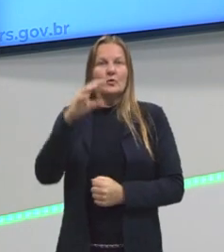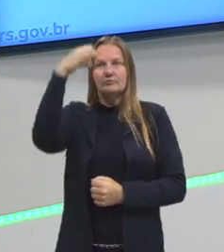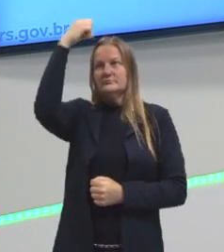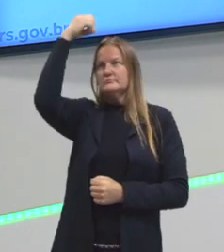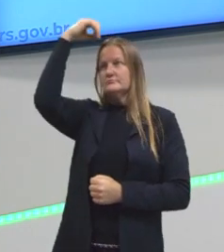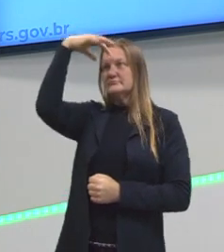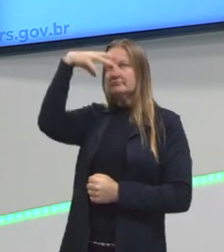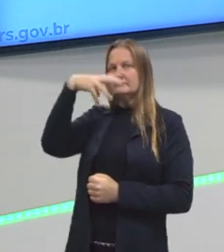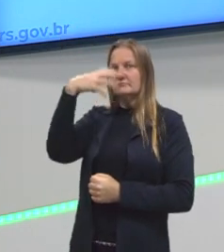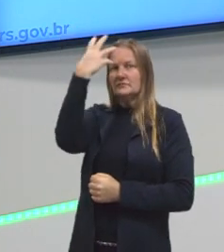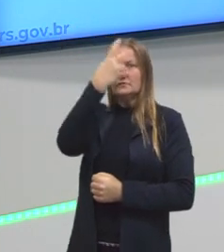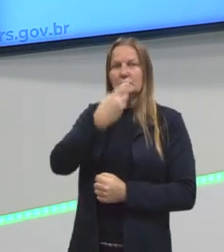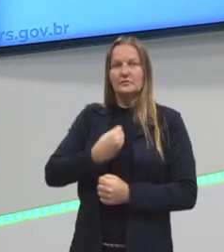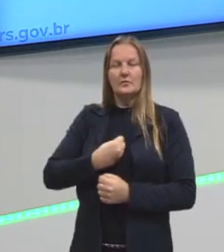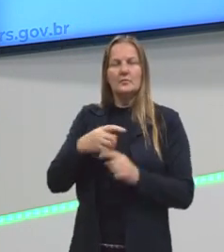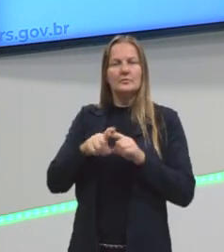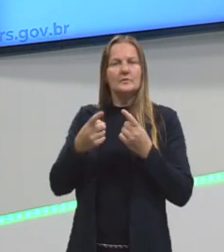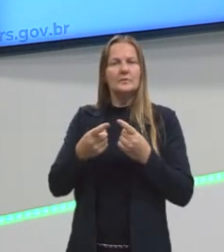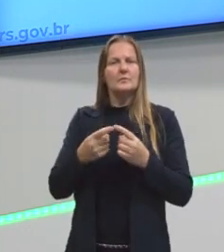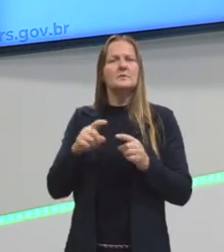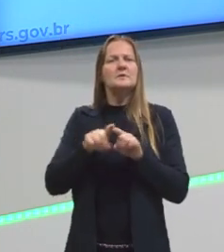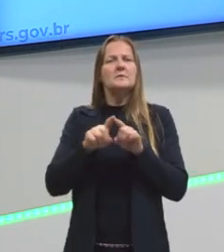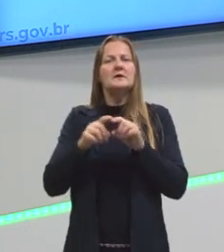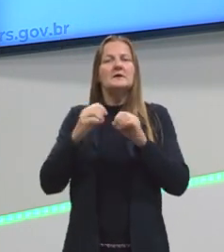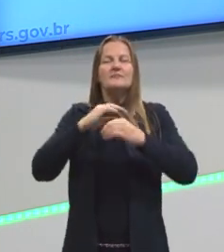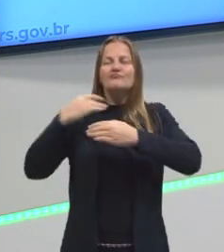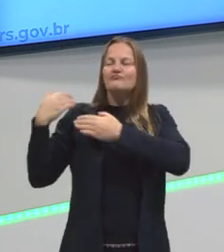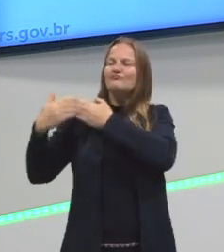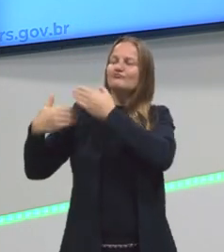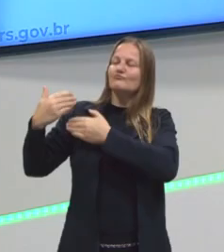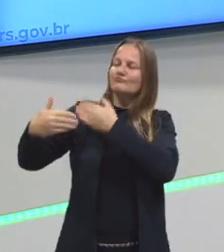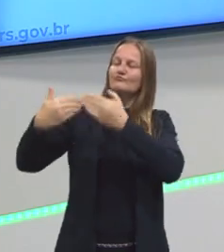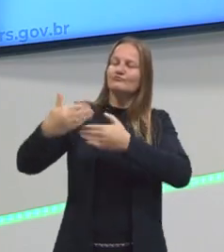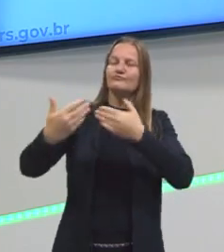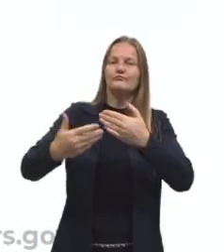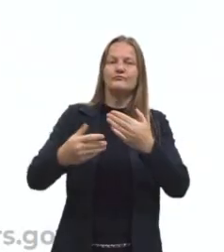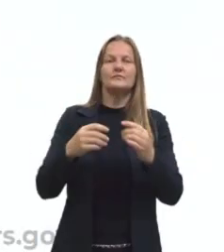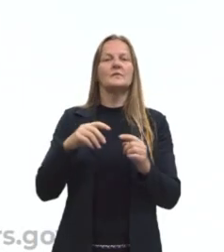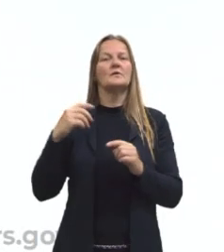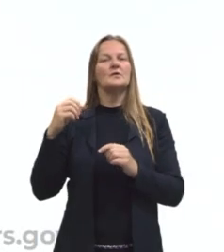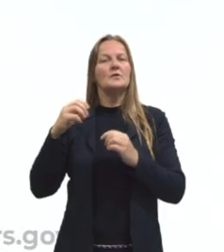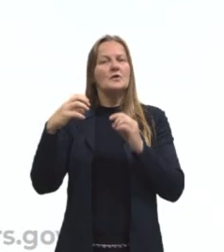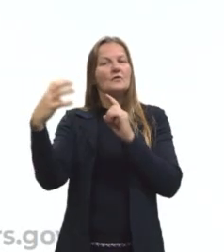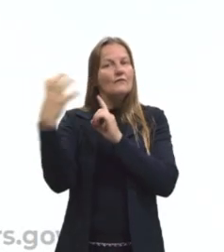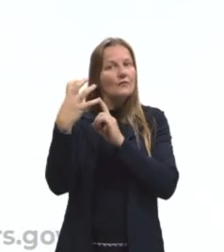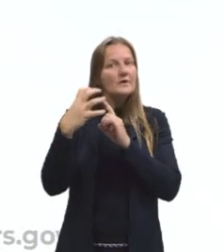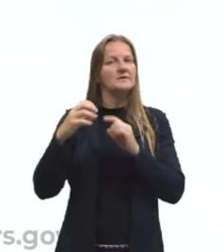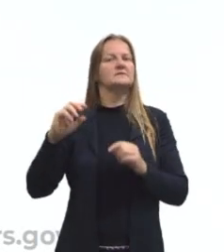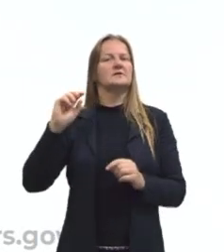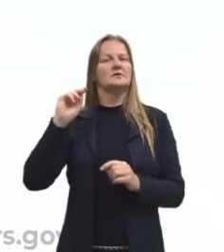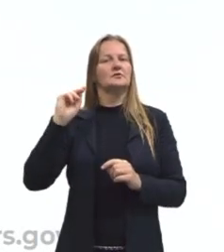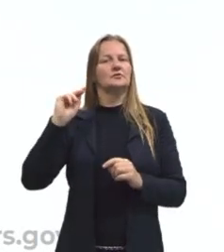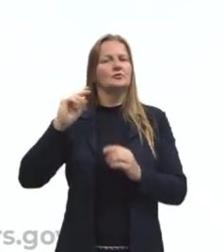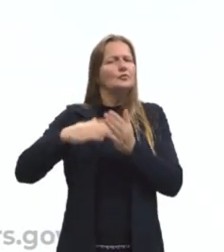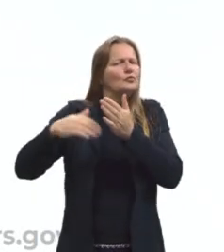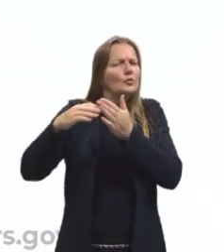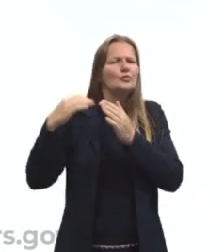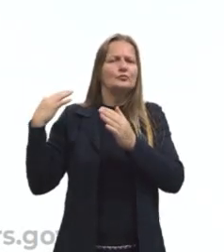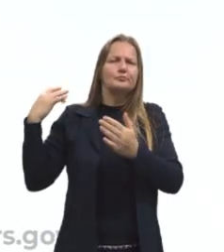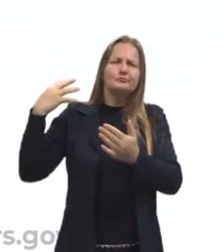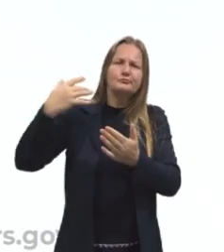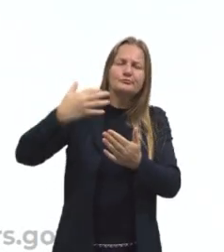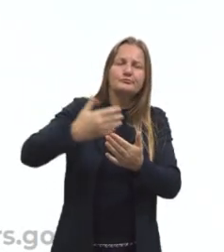lá vai também interferindo o poder temporal e daí vai interferir na política na na sua abrangência né